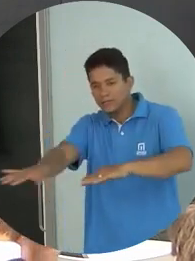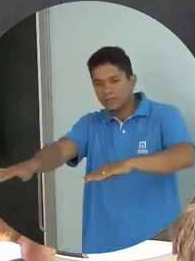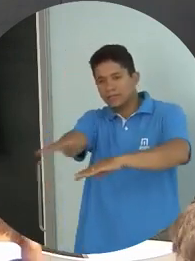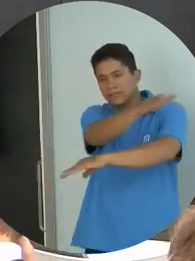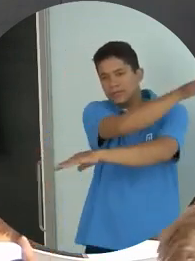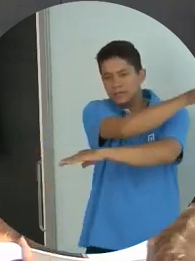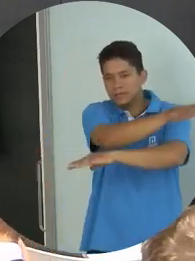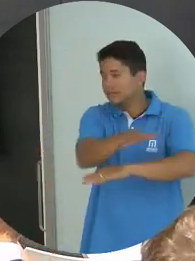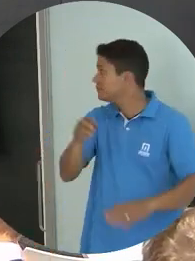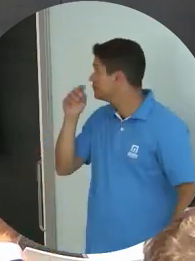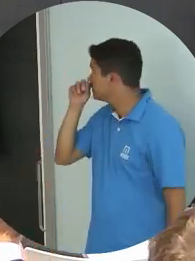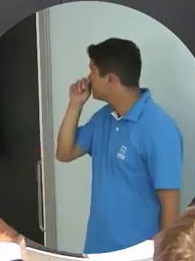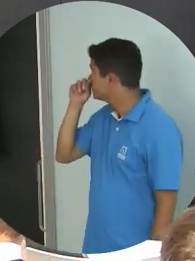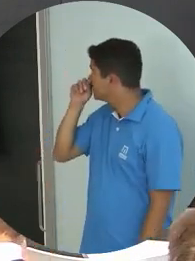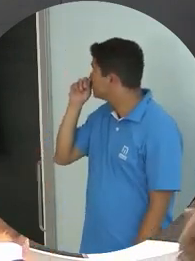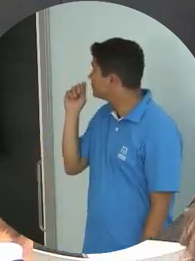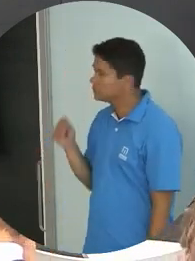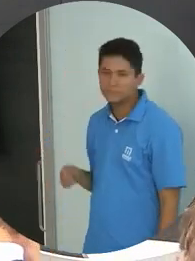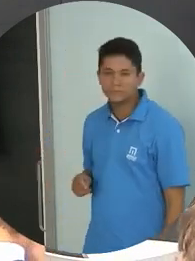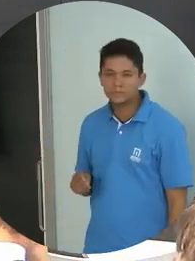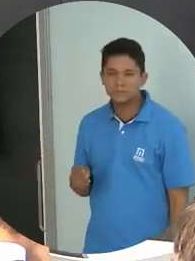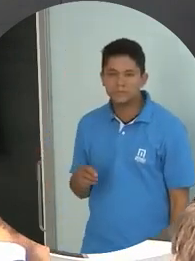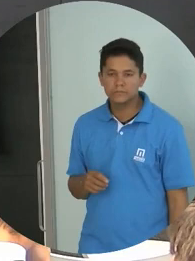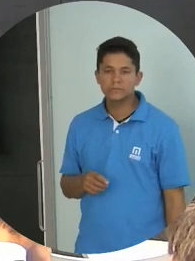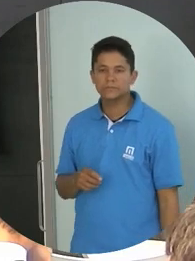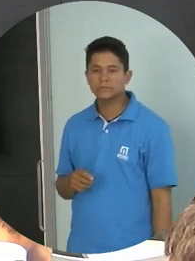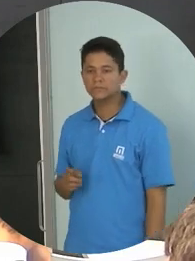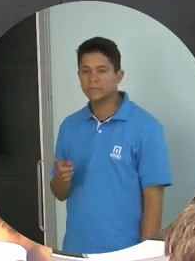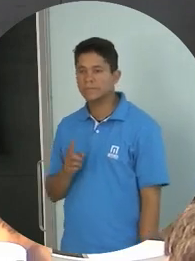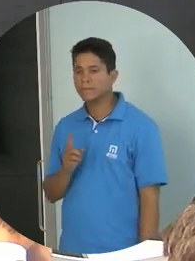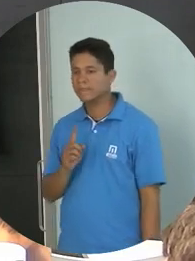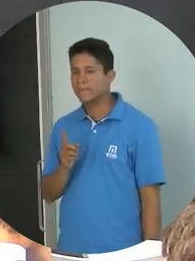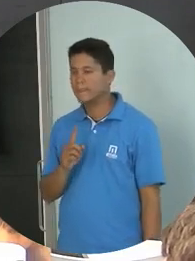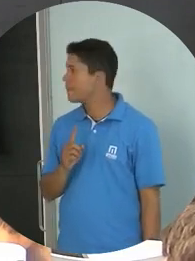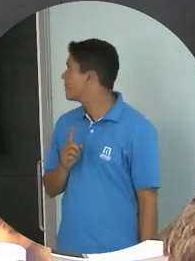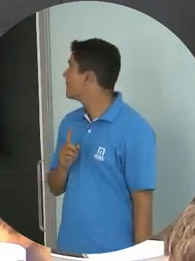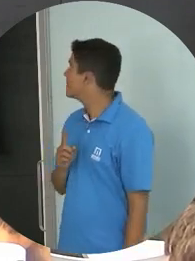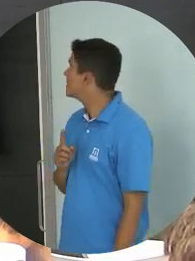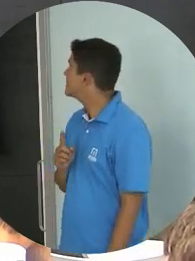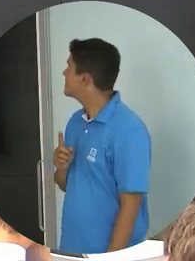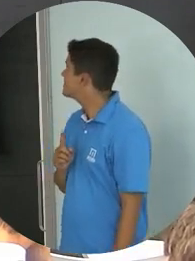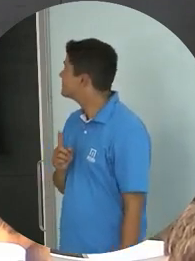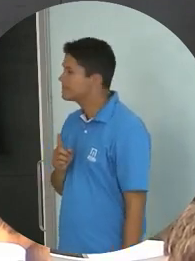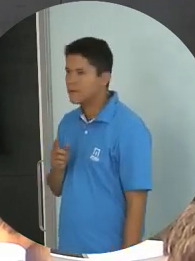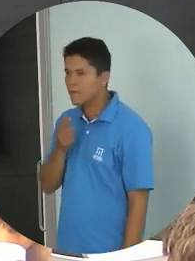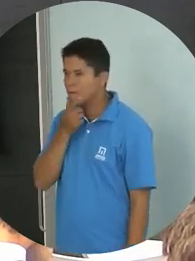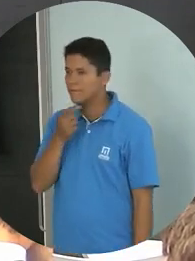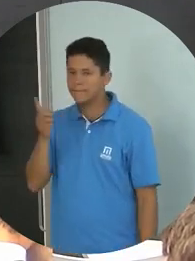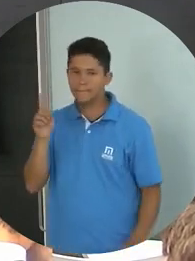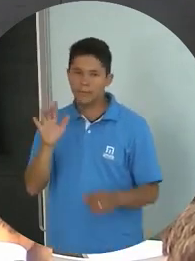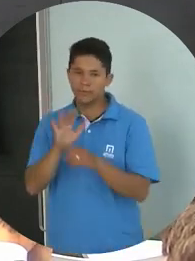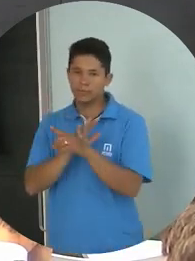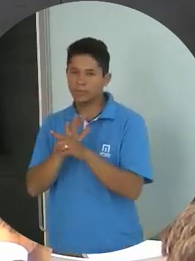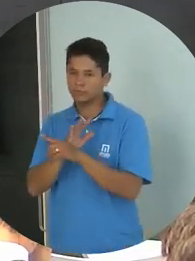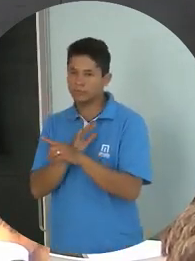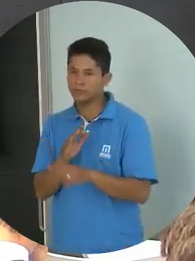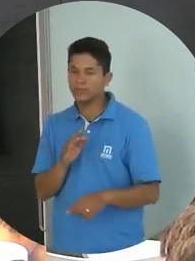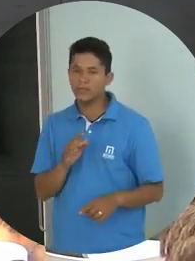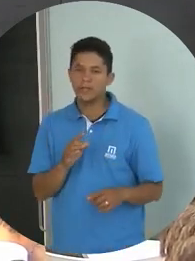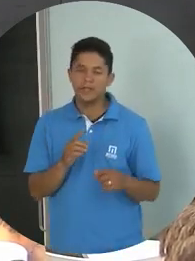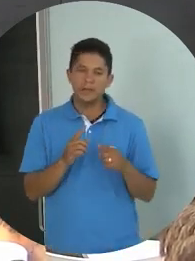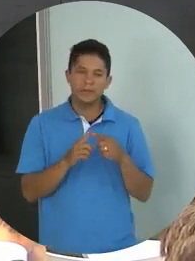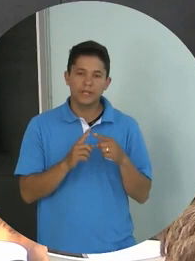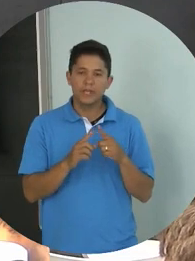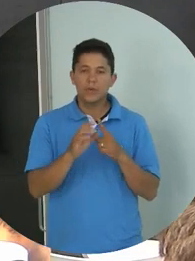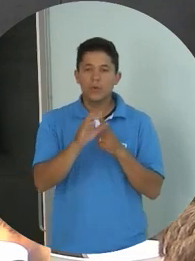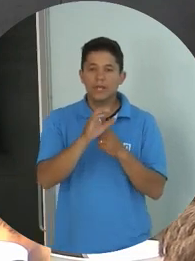ali e sai a jusante. Vai muito do que o cliente está detectando no